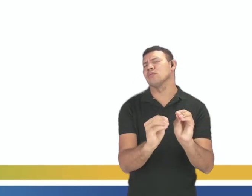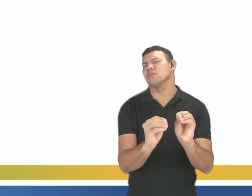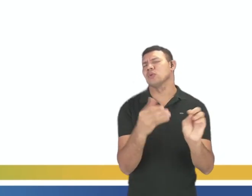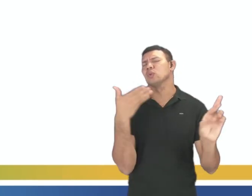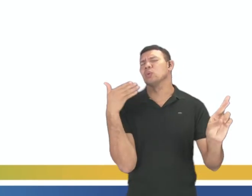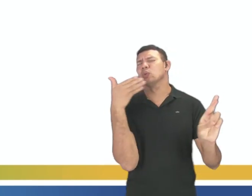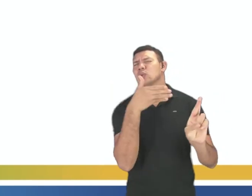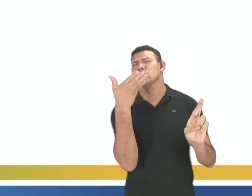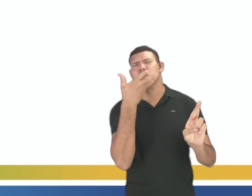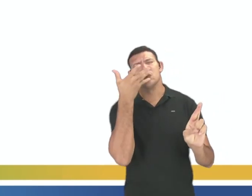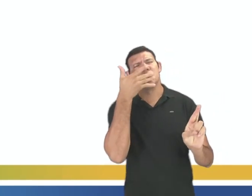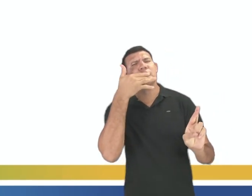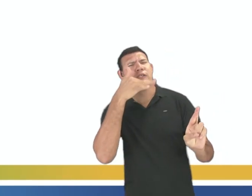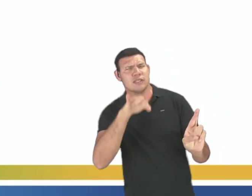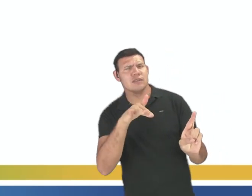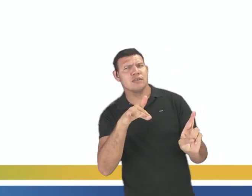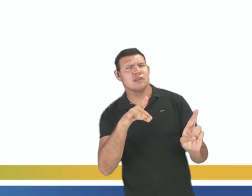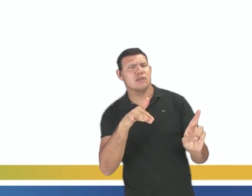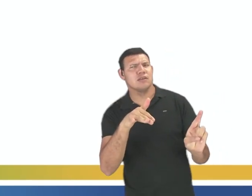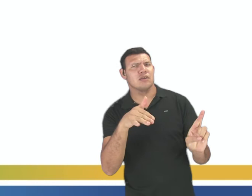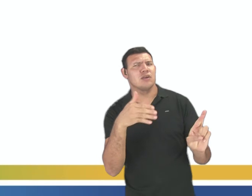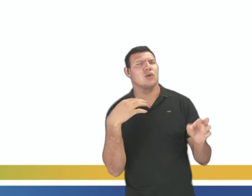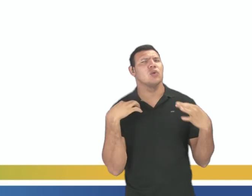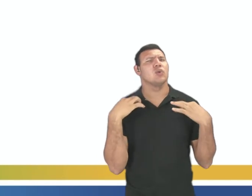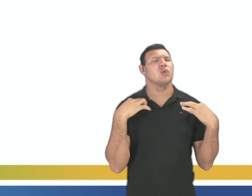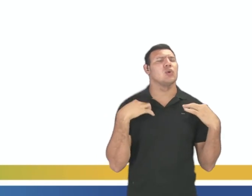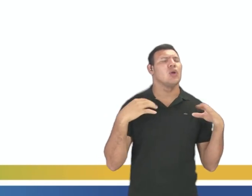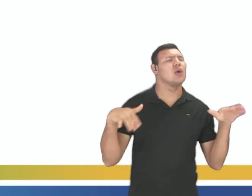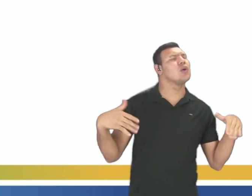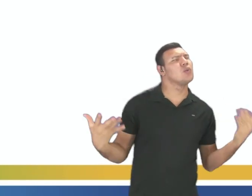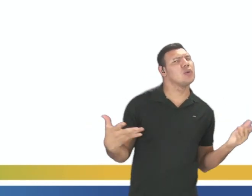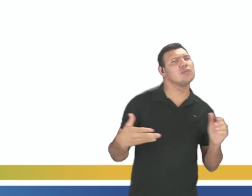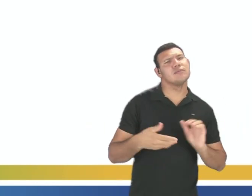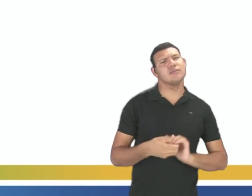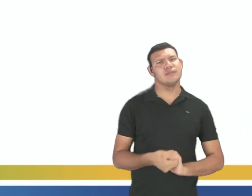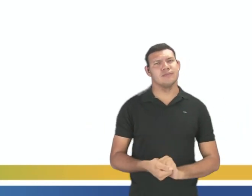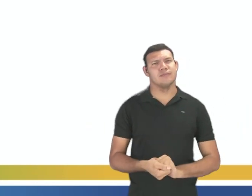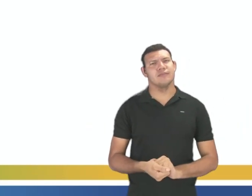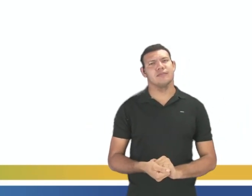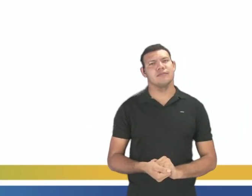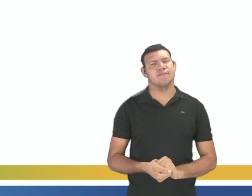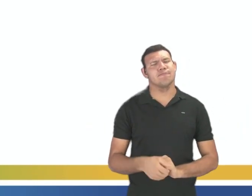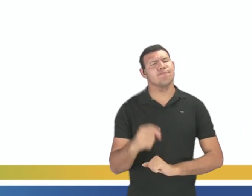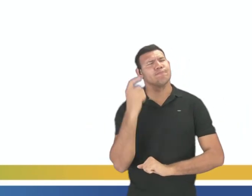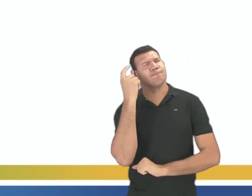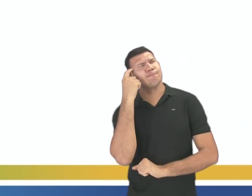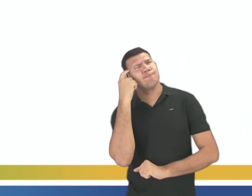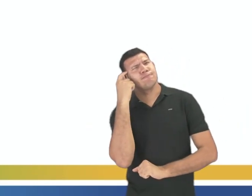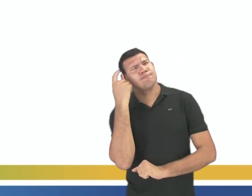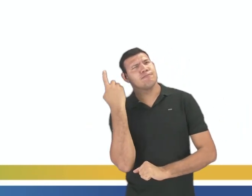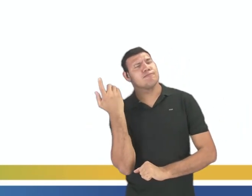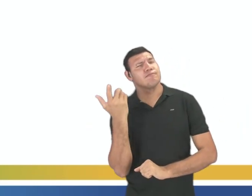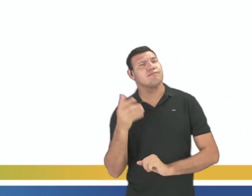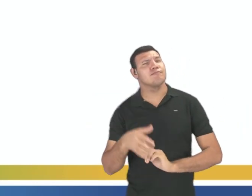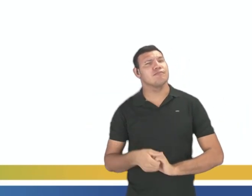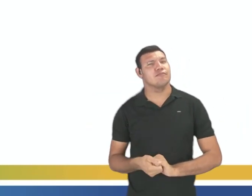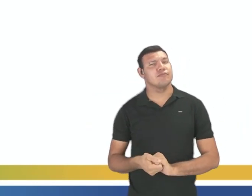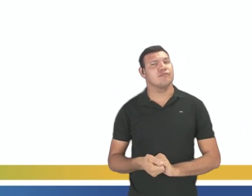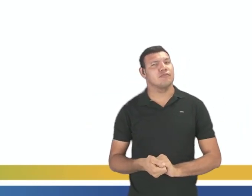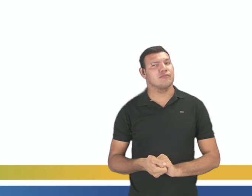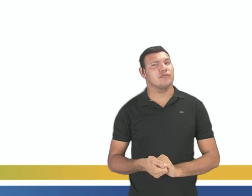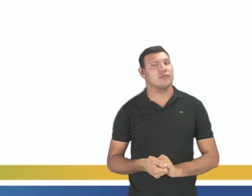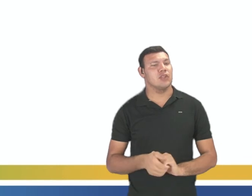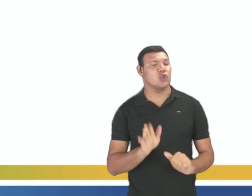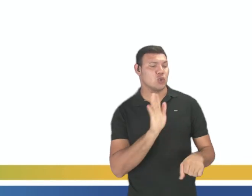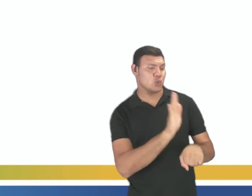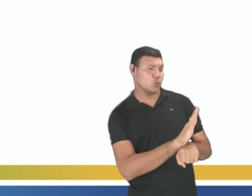referindo aqui a crianças ou as roupas, ok? O que você pode levar à Cruz Vermelha? As roupas,